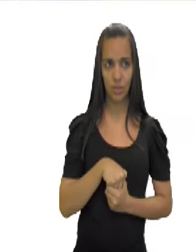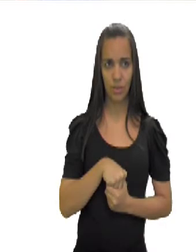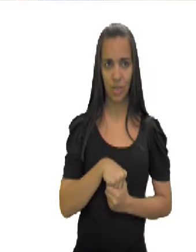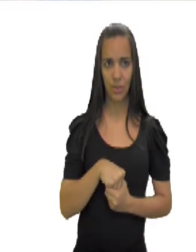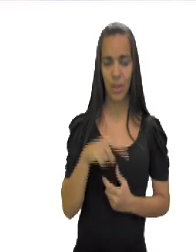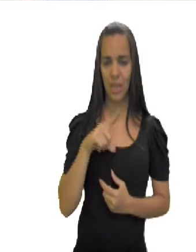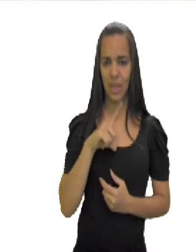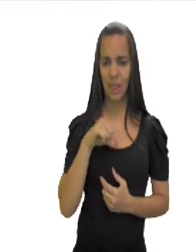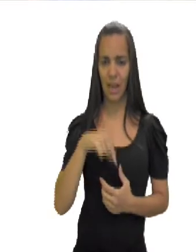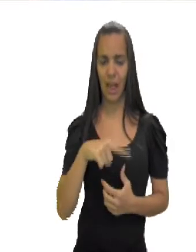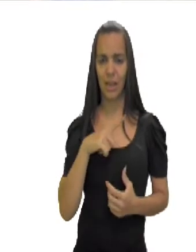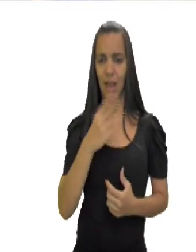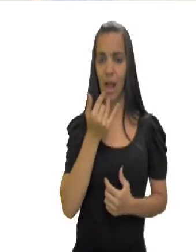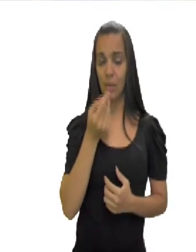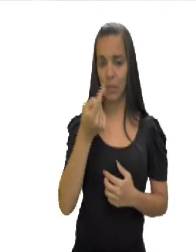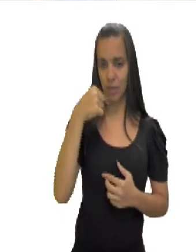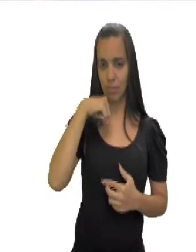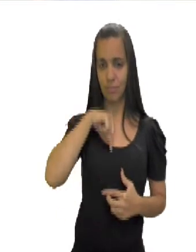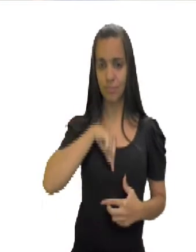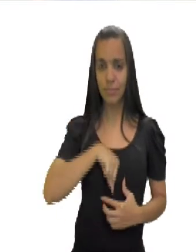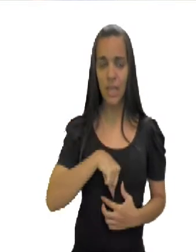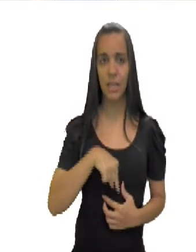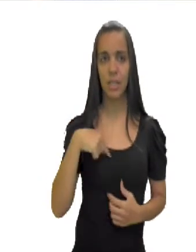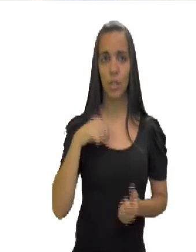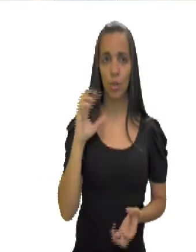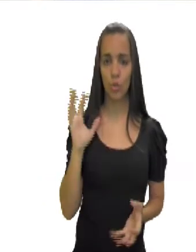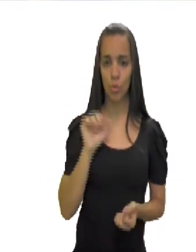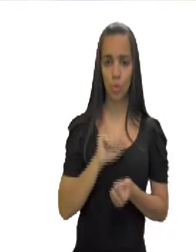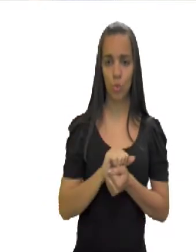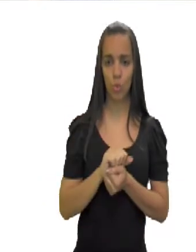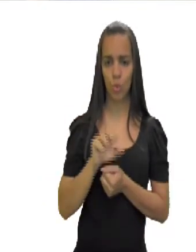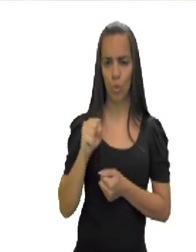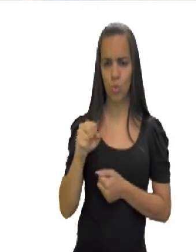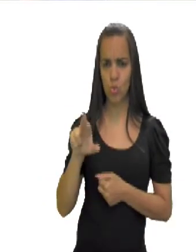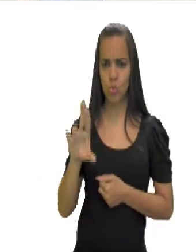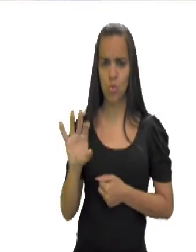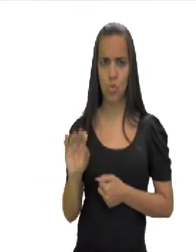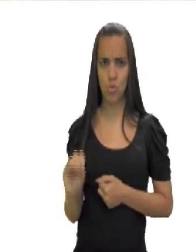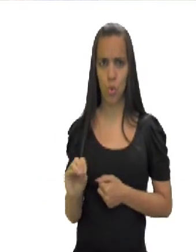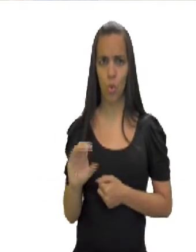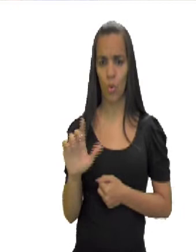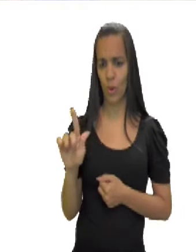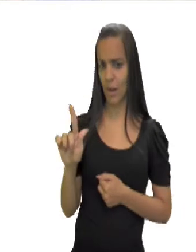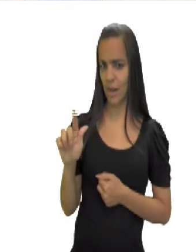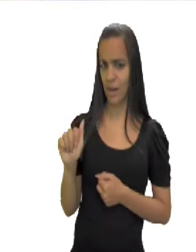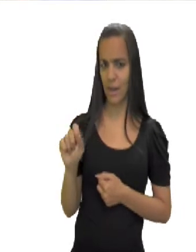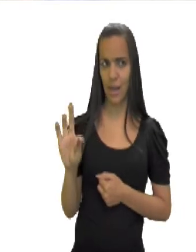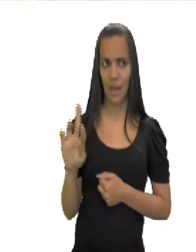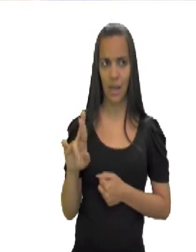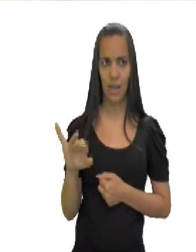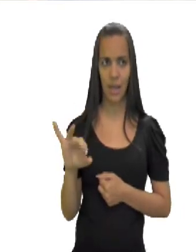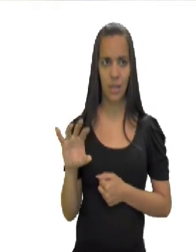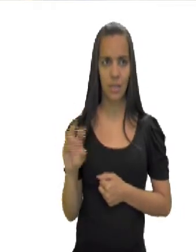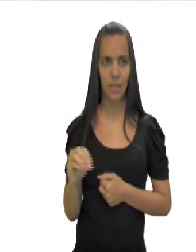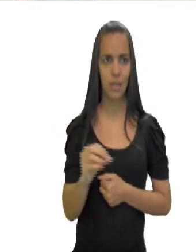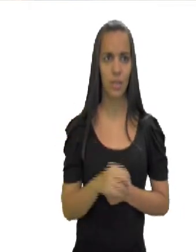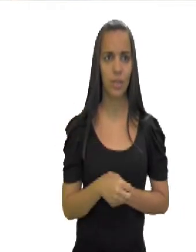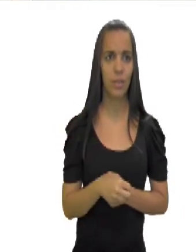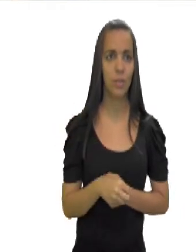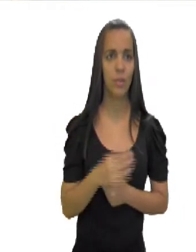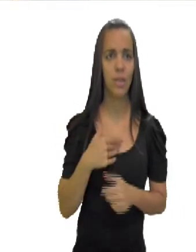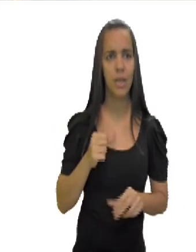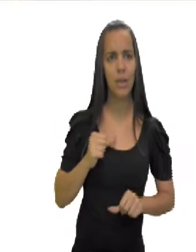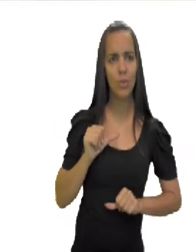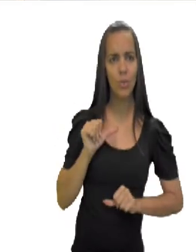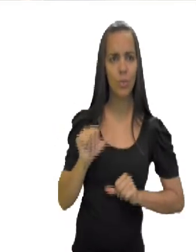suco gástrico, que é uma substância encontrada ali e que auxilia na